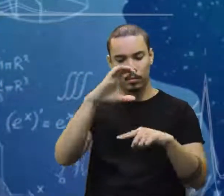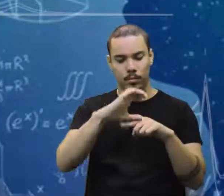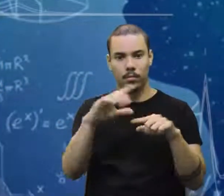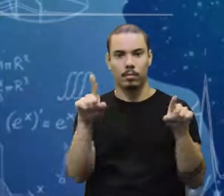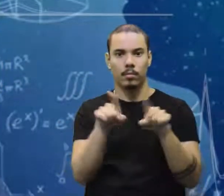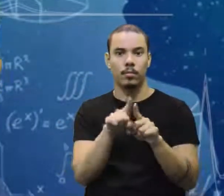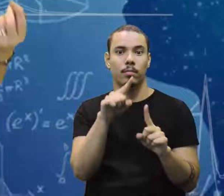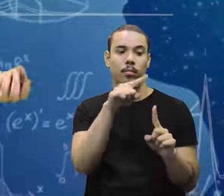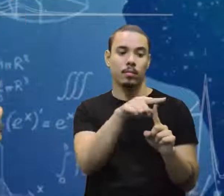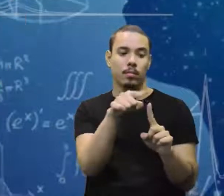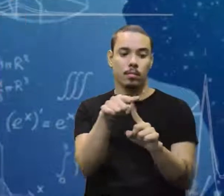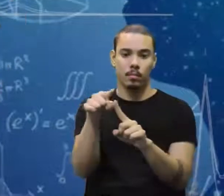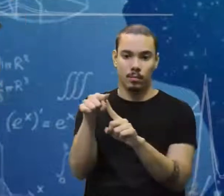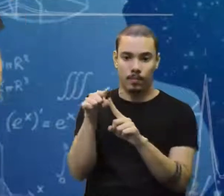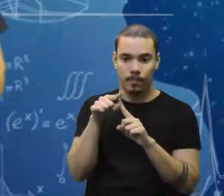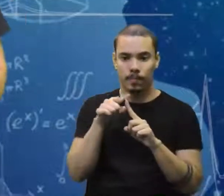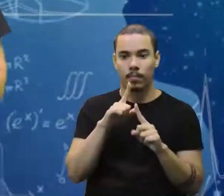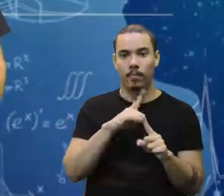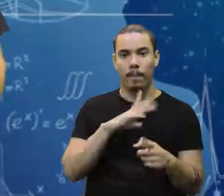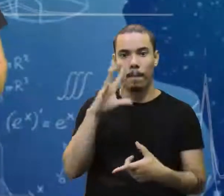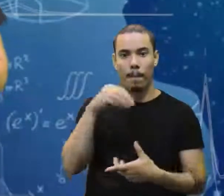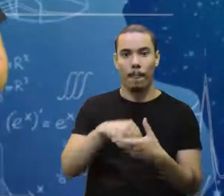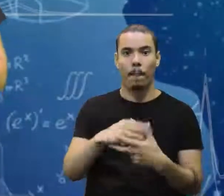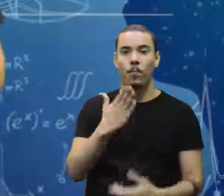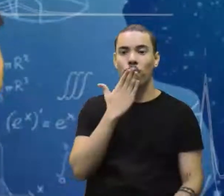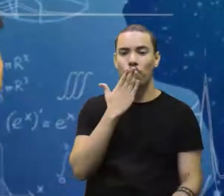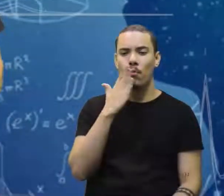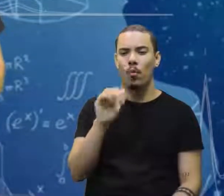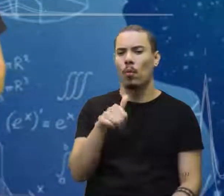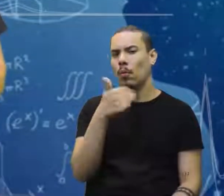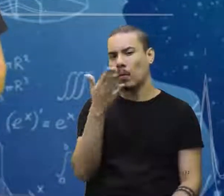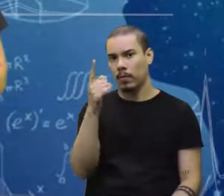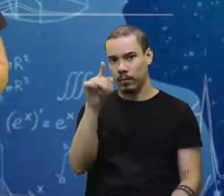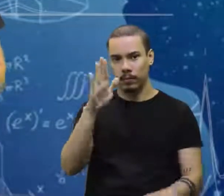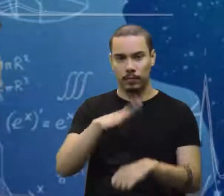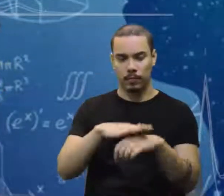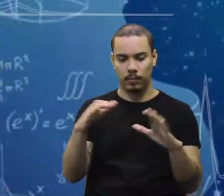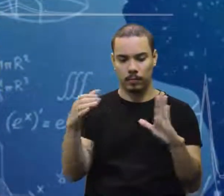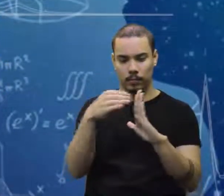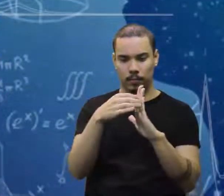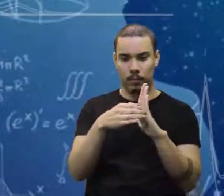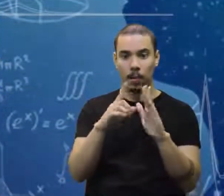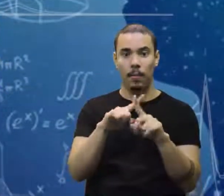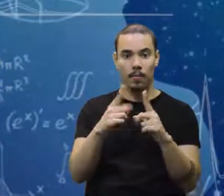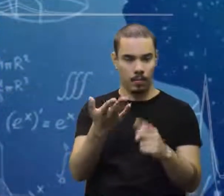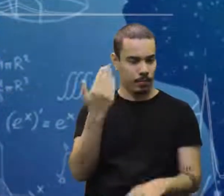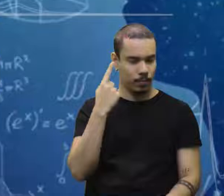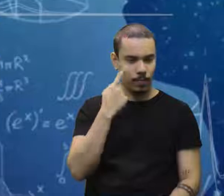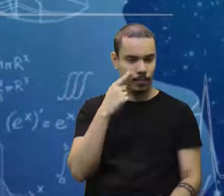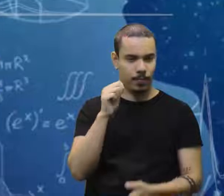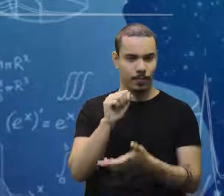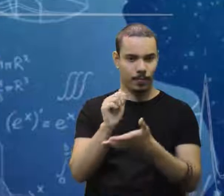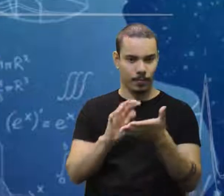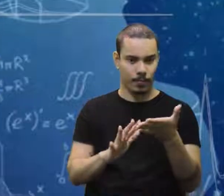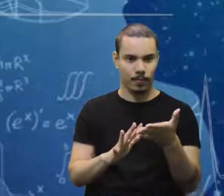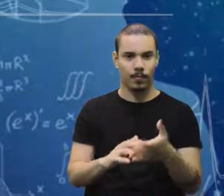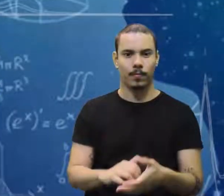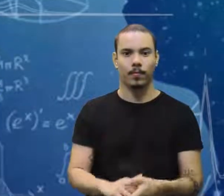tipo de ligação que existe entre esses átomos para classificar as cadeias. Mas vamos lá para a gente fazer a